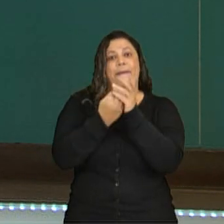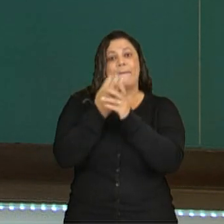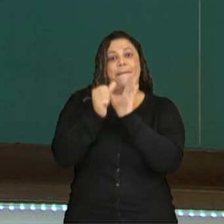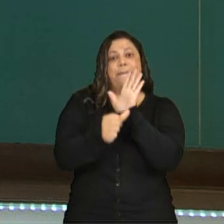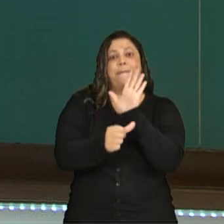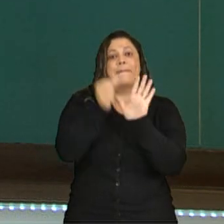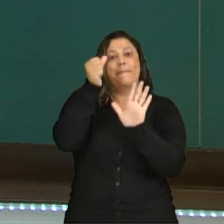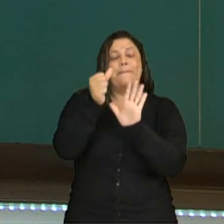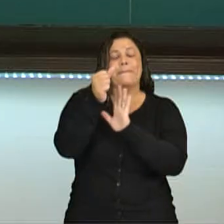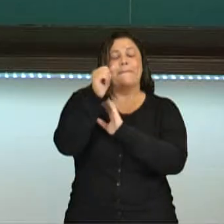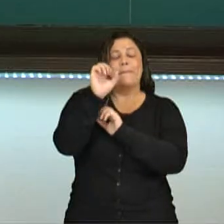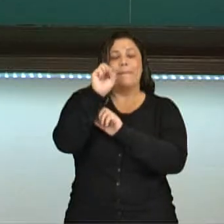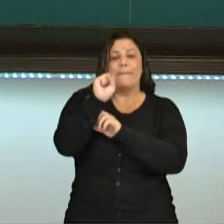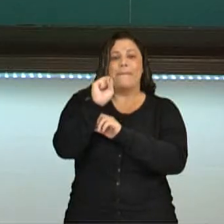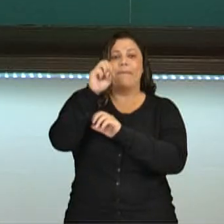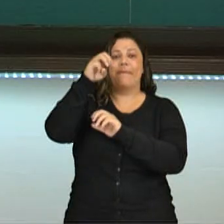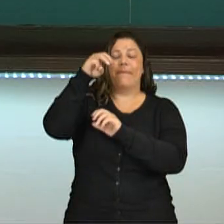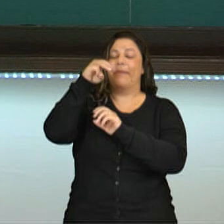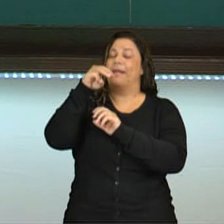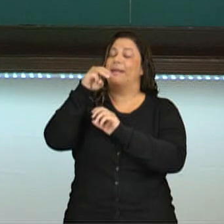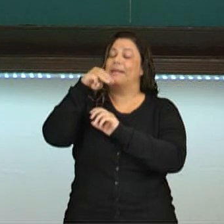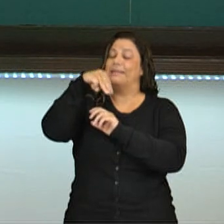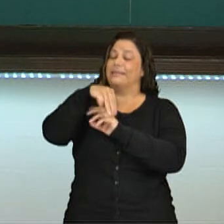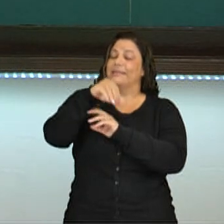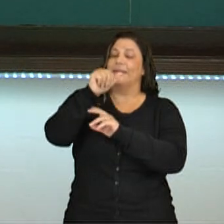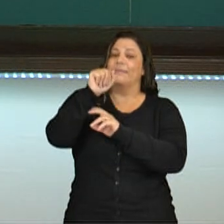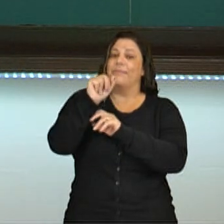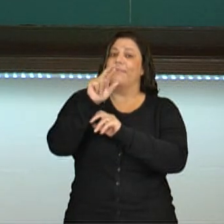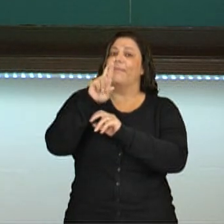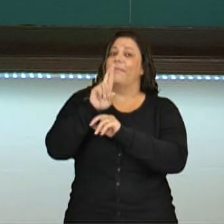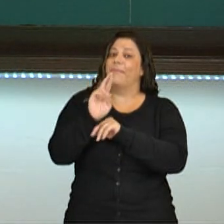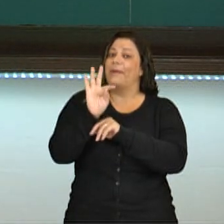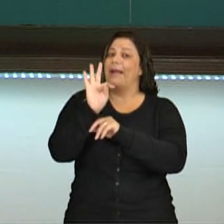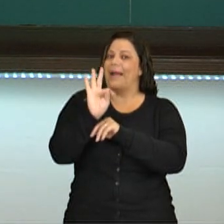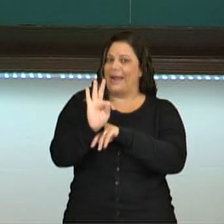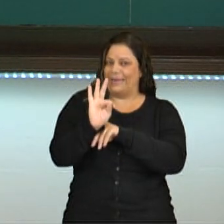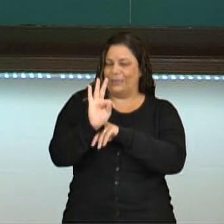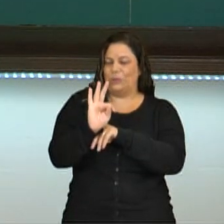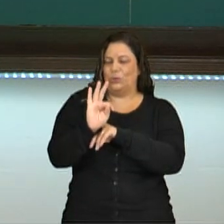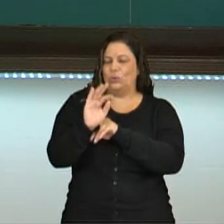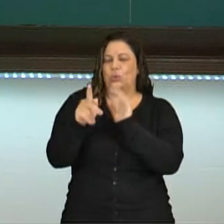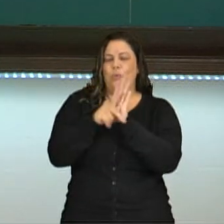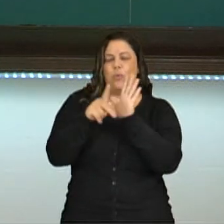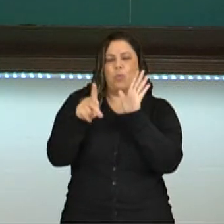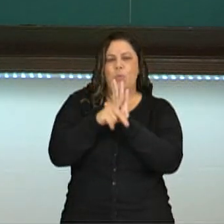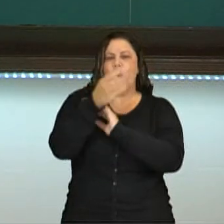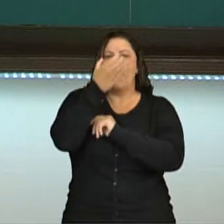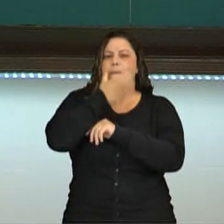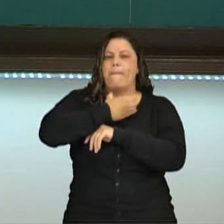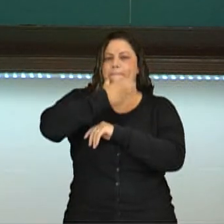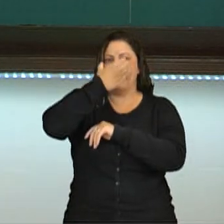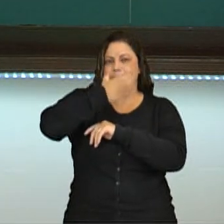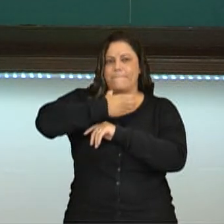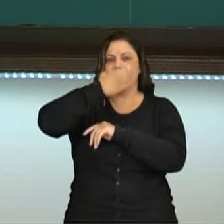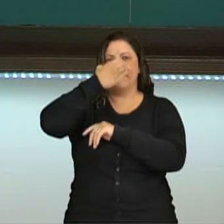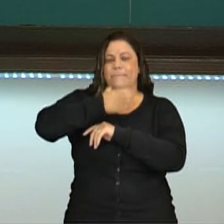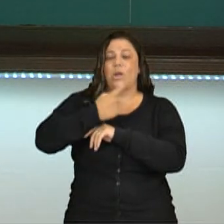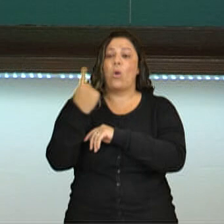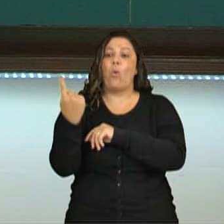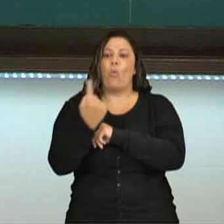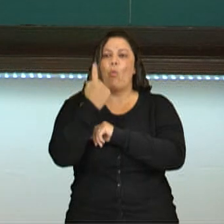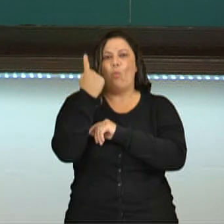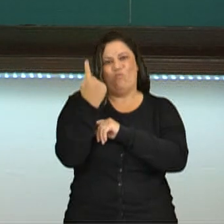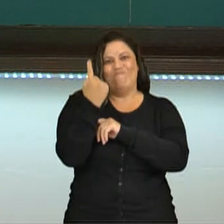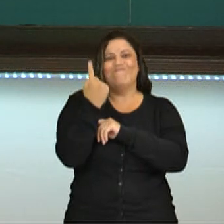primeiro smartphone desenvolvido pela Apple, né? O iPhone 1, com uma